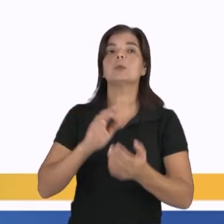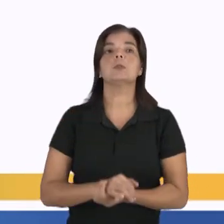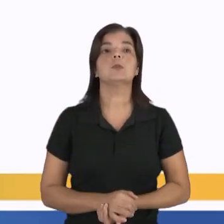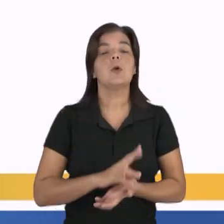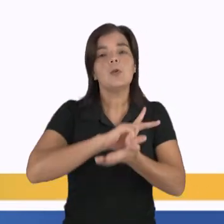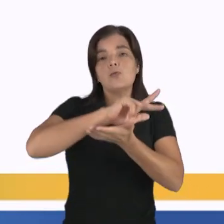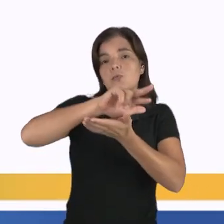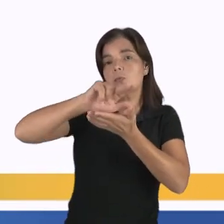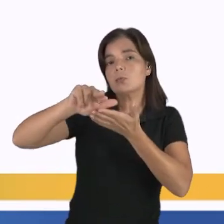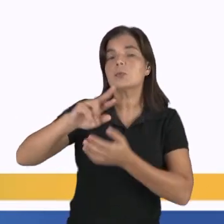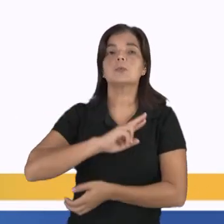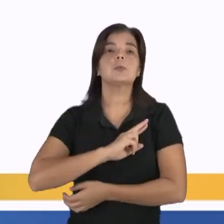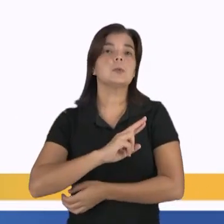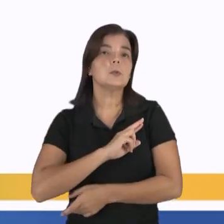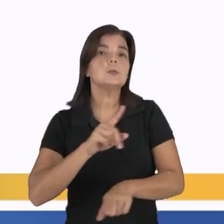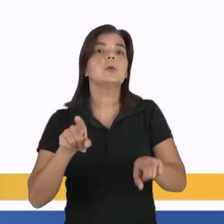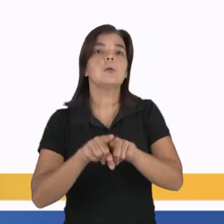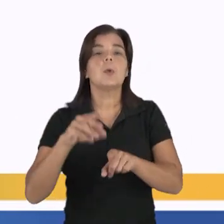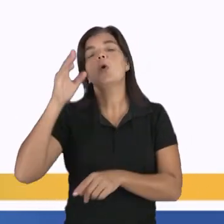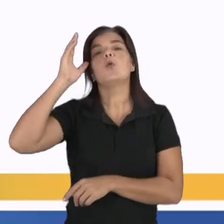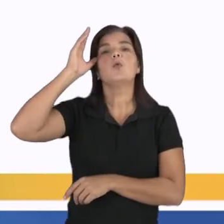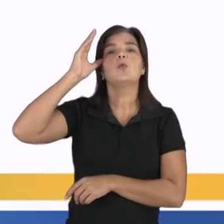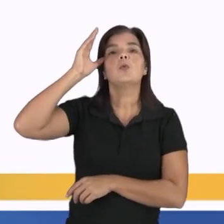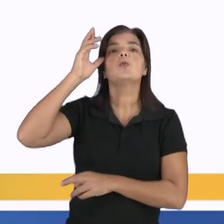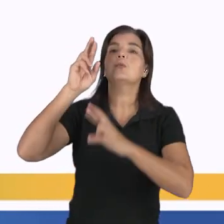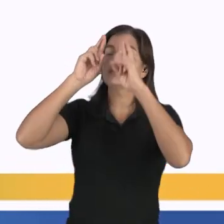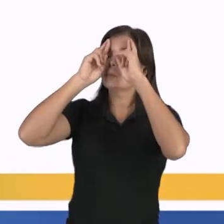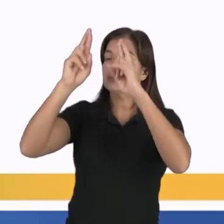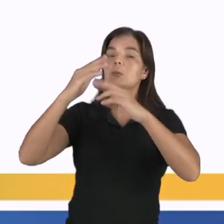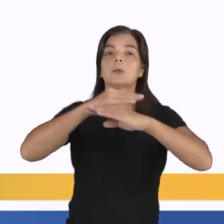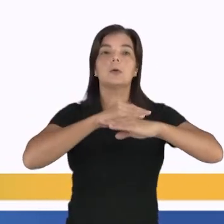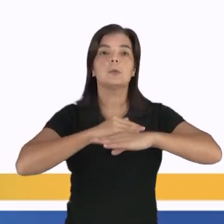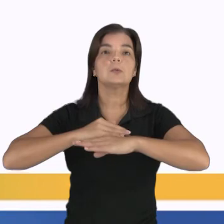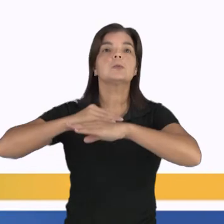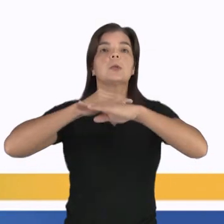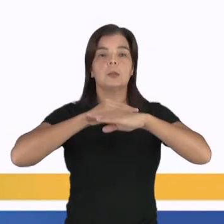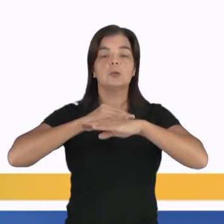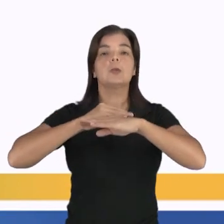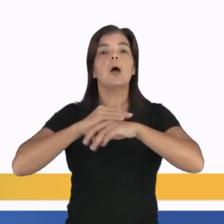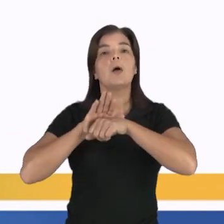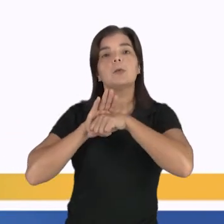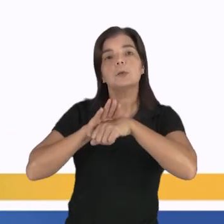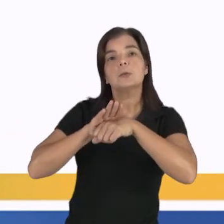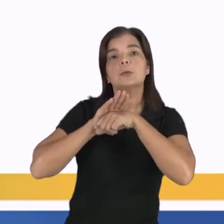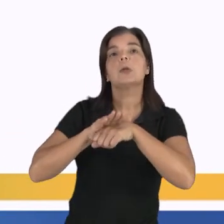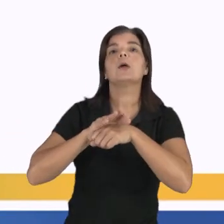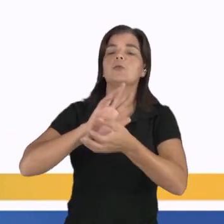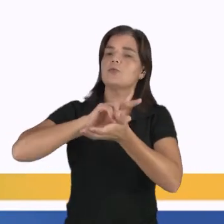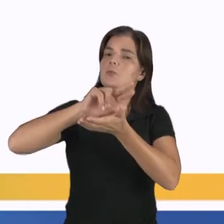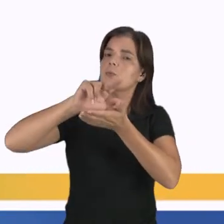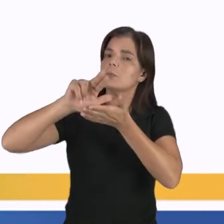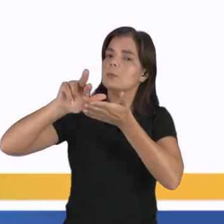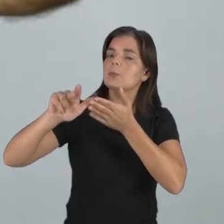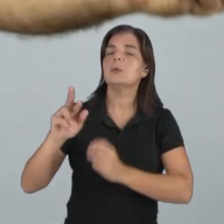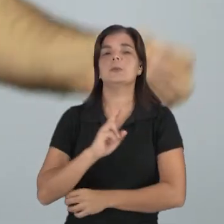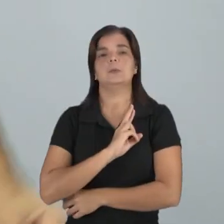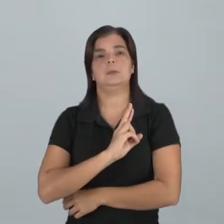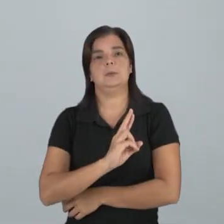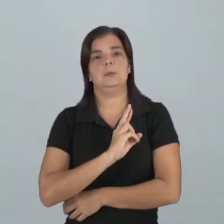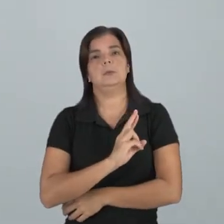E diversidade religiosa, consciência do respeito, da igualdade, da fraternidade